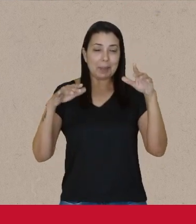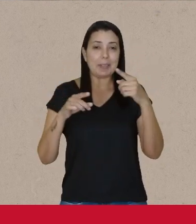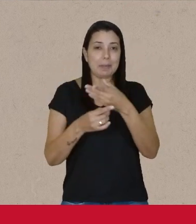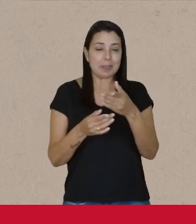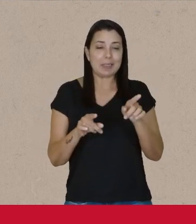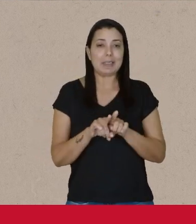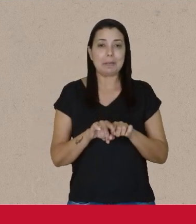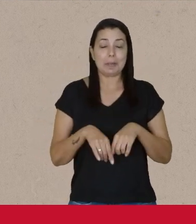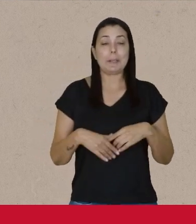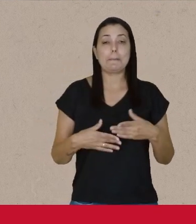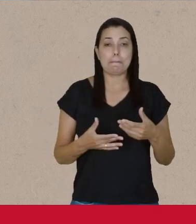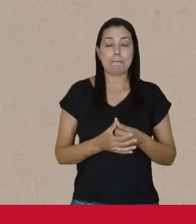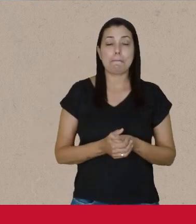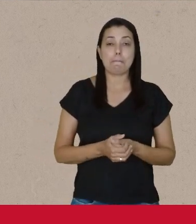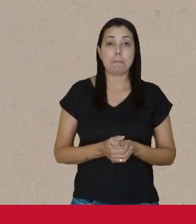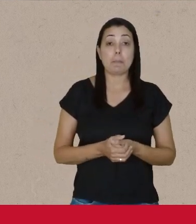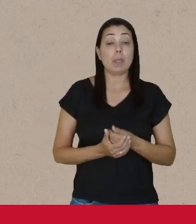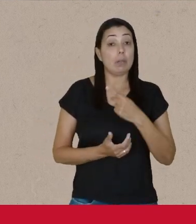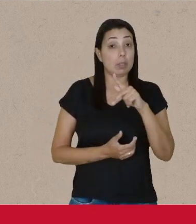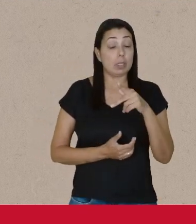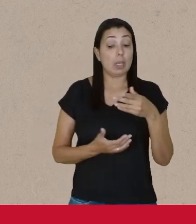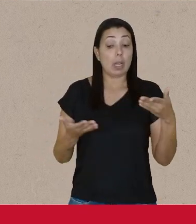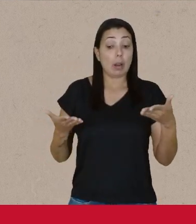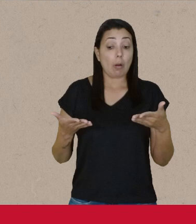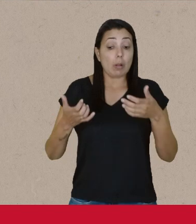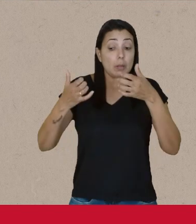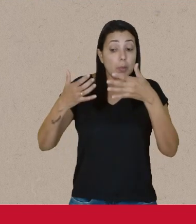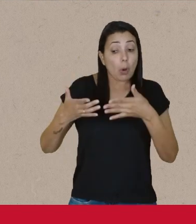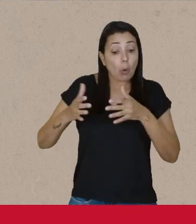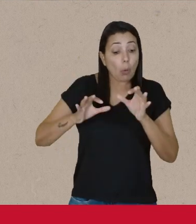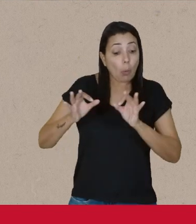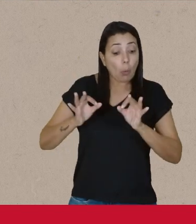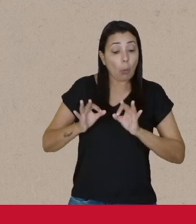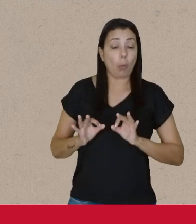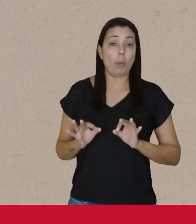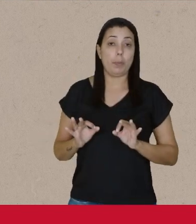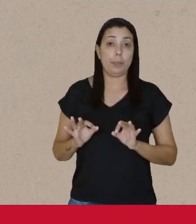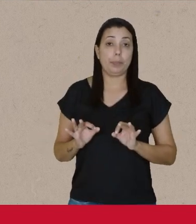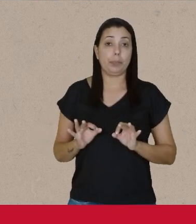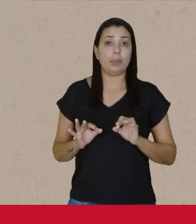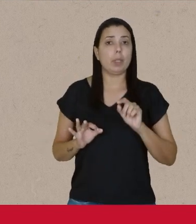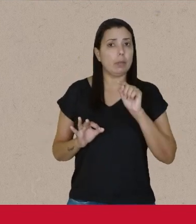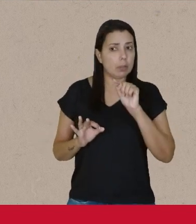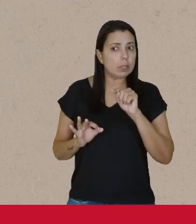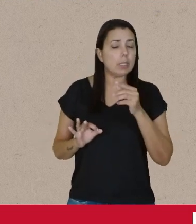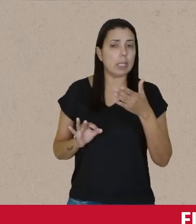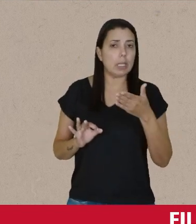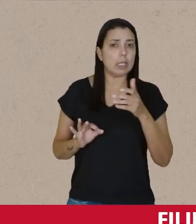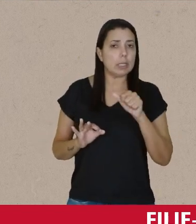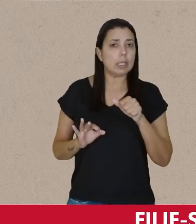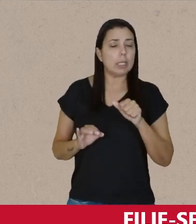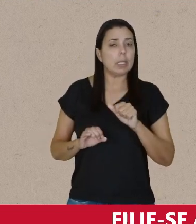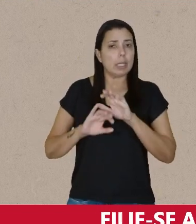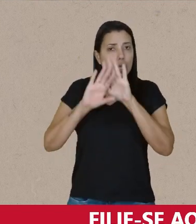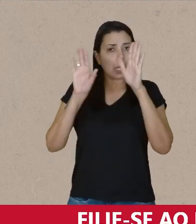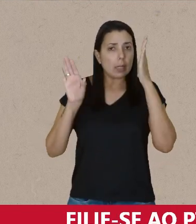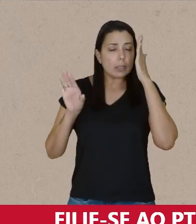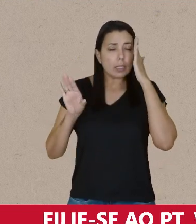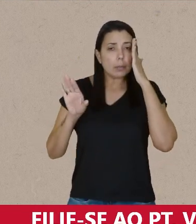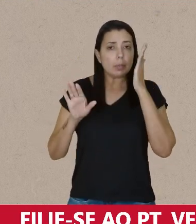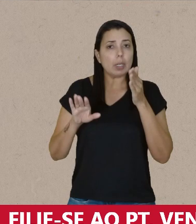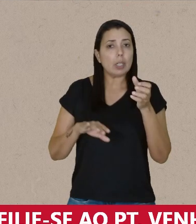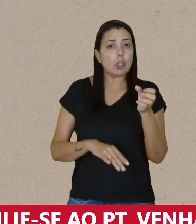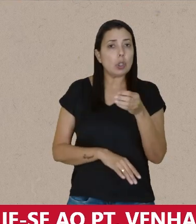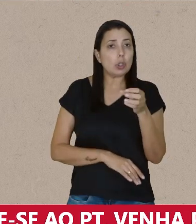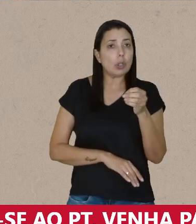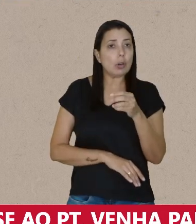Zé. E você falou agora da organização. Você, claro, já está sabendo do Nova